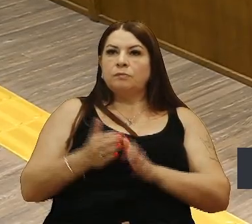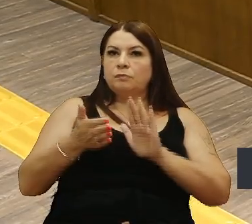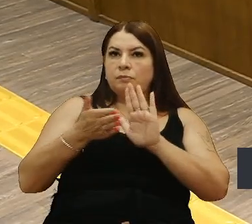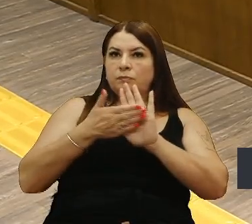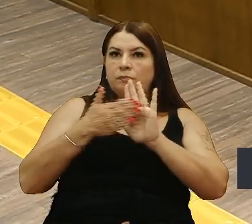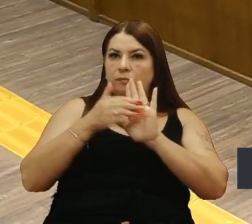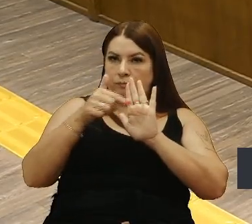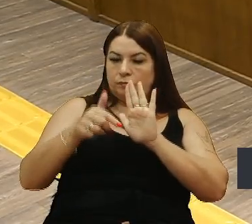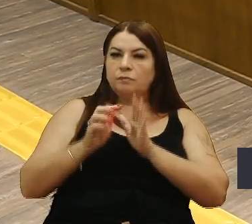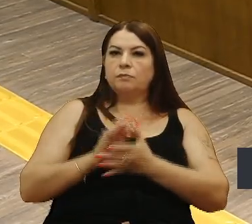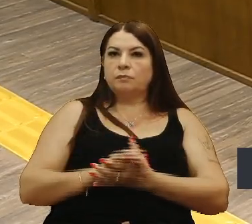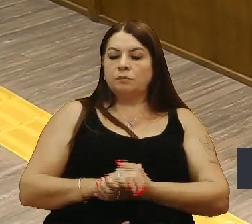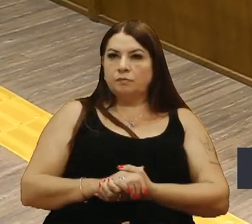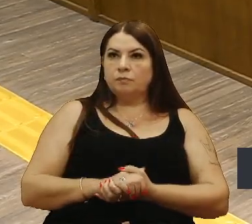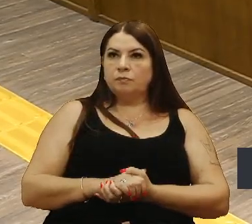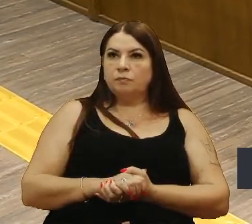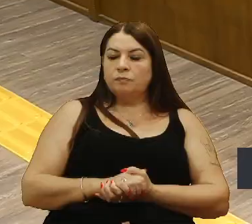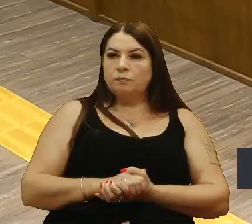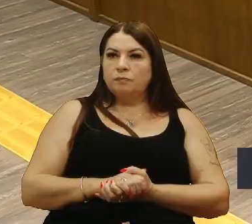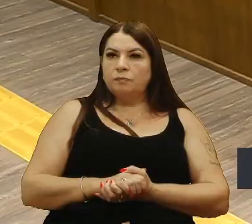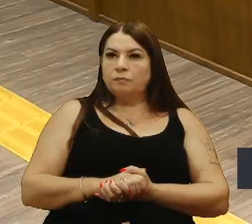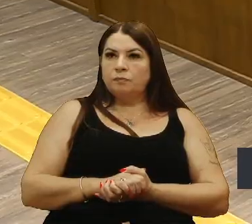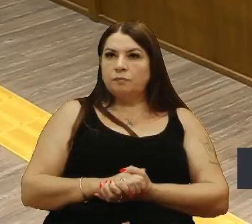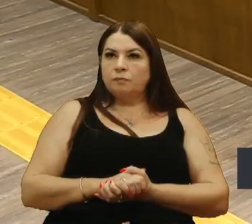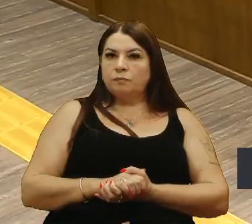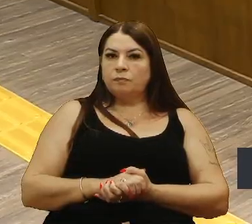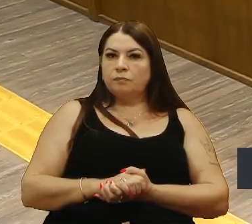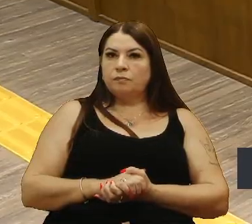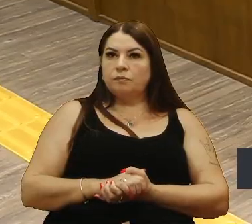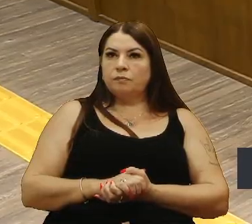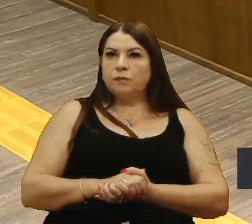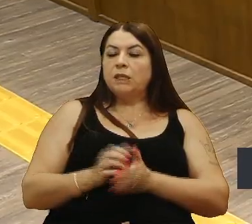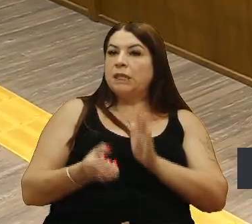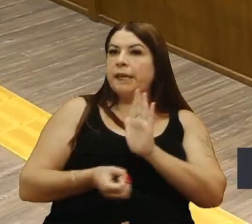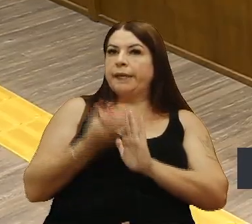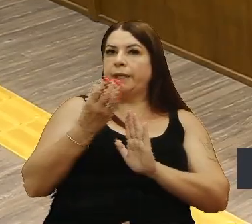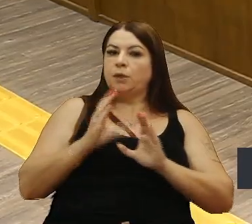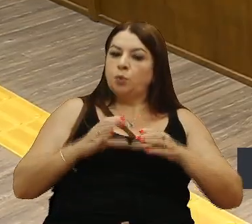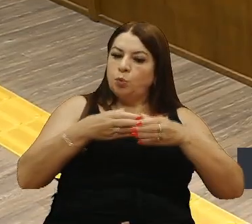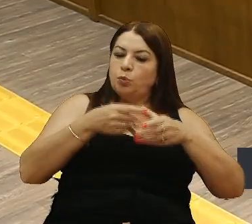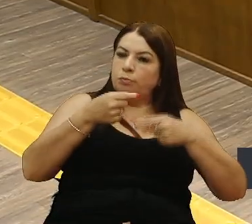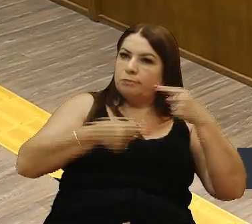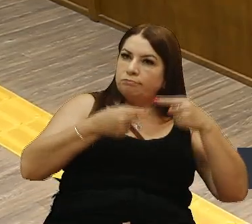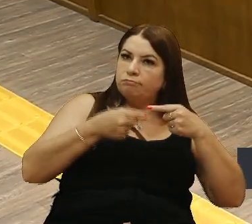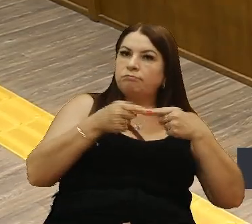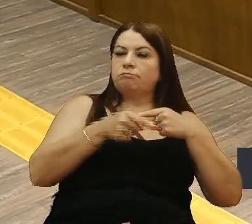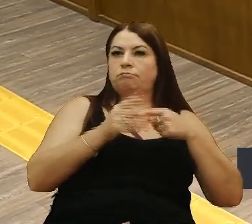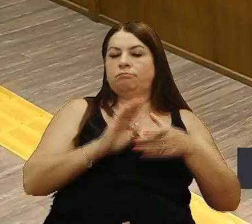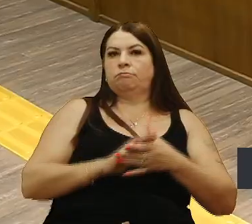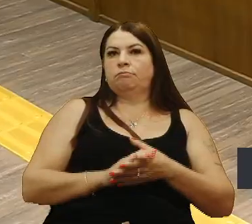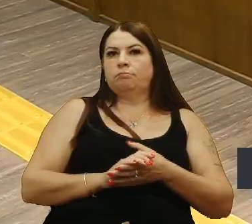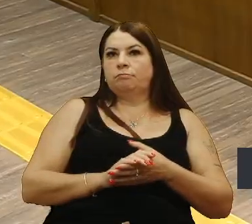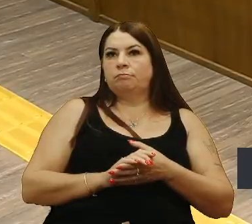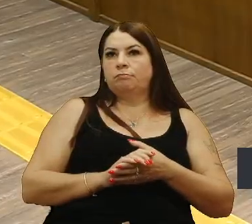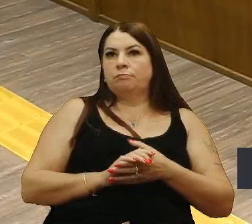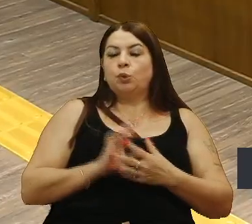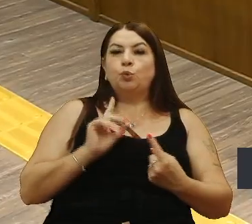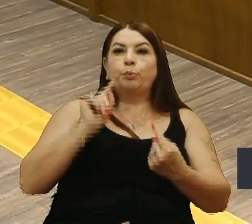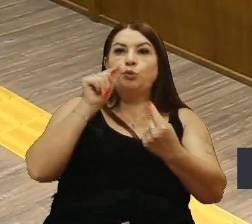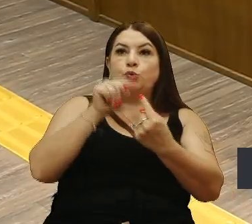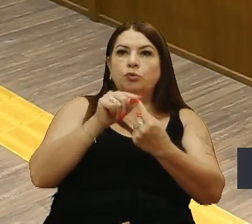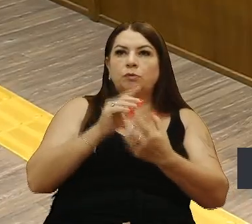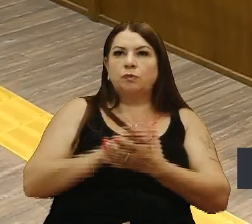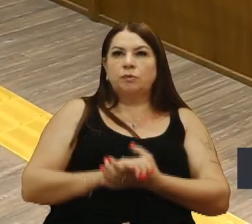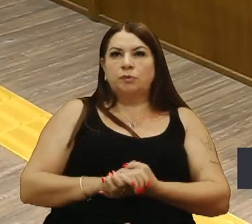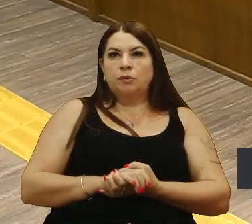propositura, que é no sentido de criar uma frente parlamentar com o